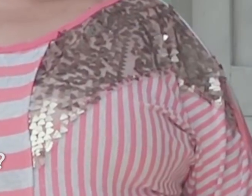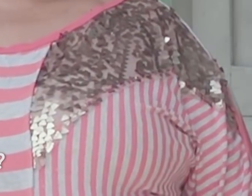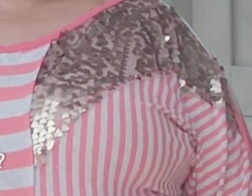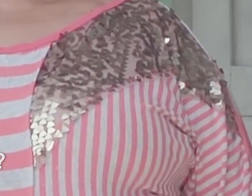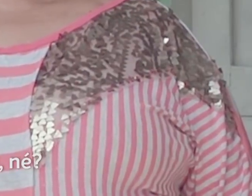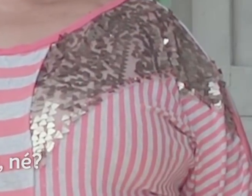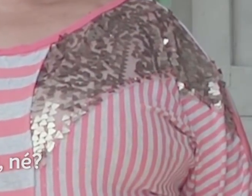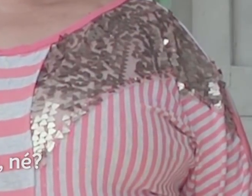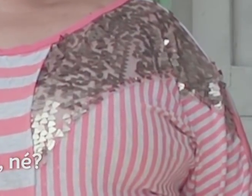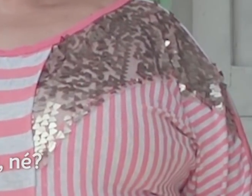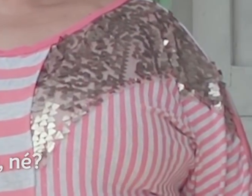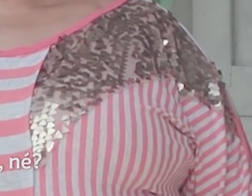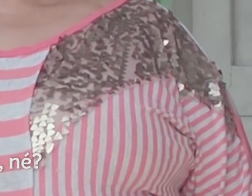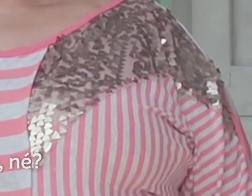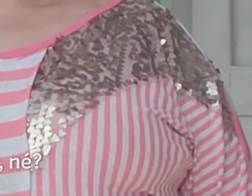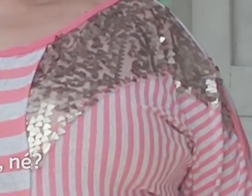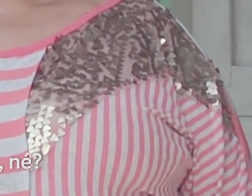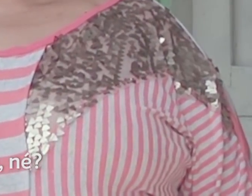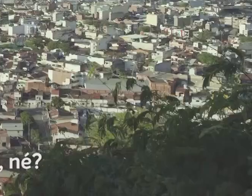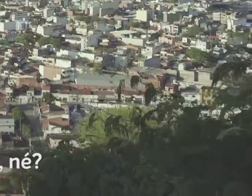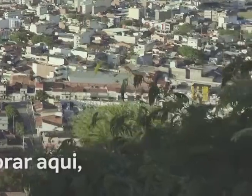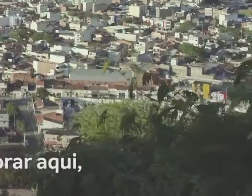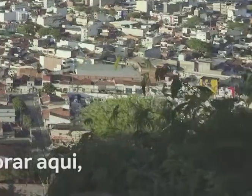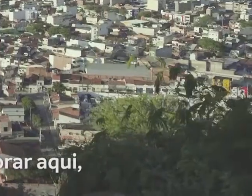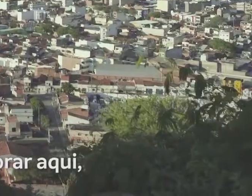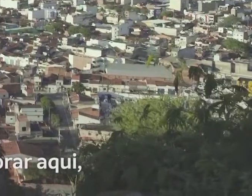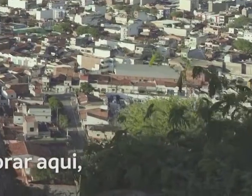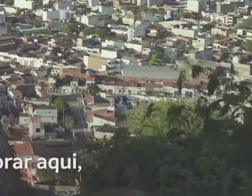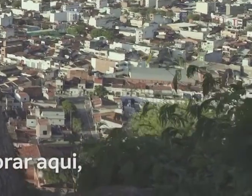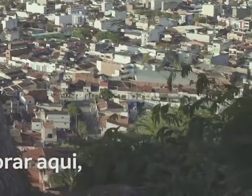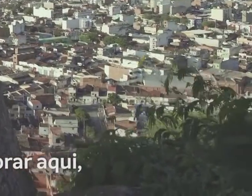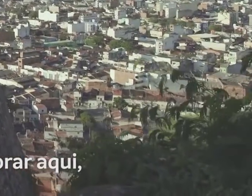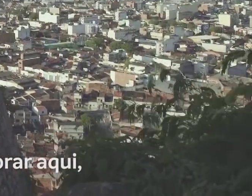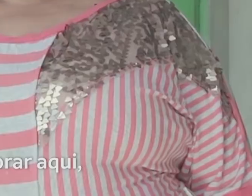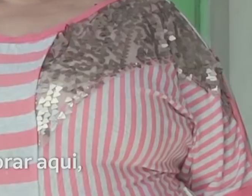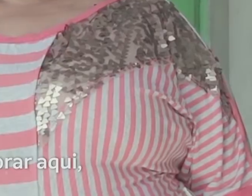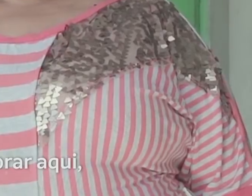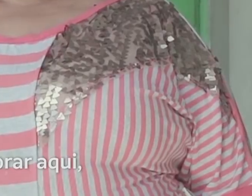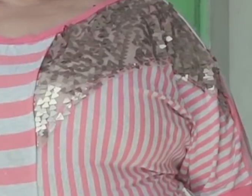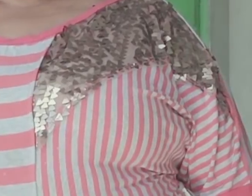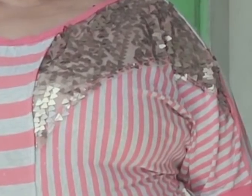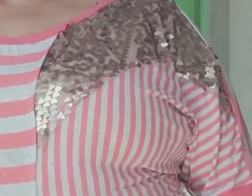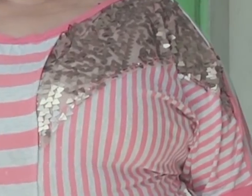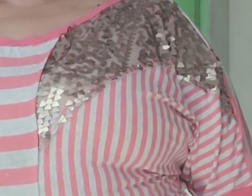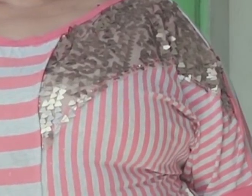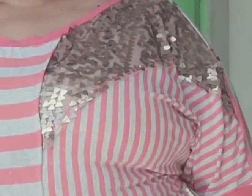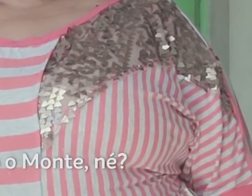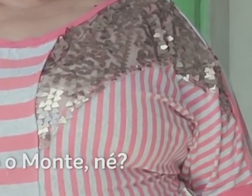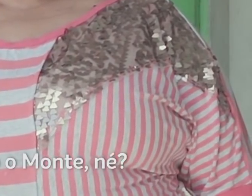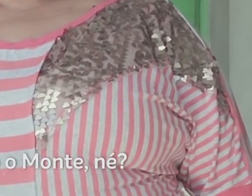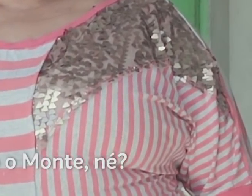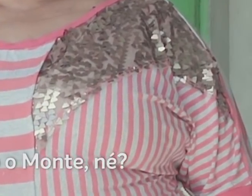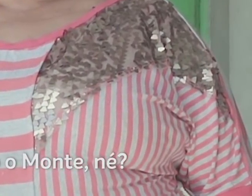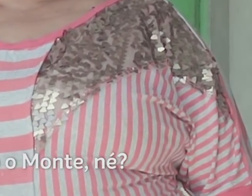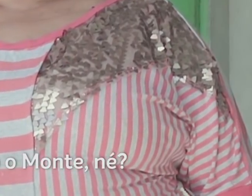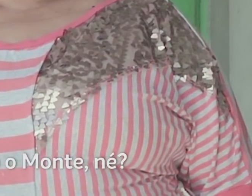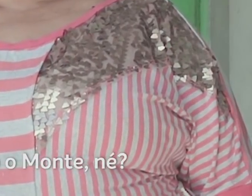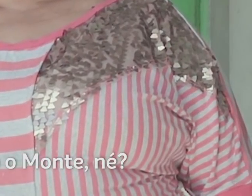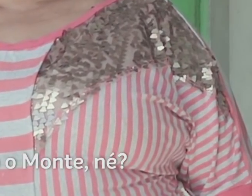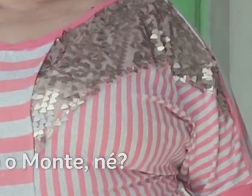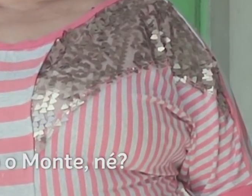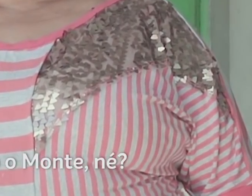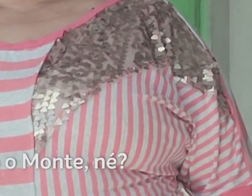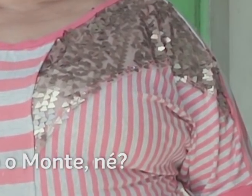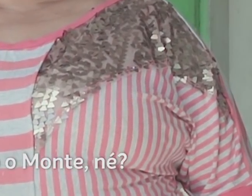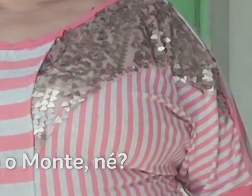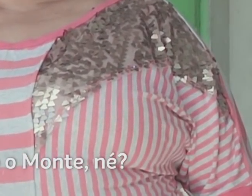Muito Bom Jesus, né? Que é o coração de Caruaru, né? Quando a gente chega, veio morar aqui, a gente sofria muito, porque era, sei